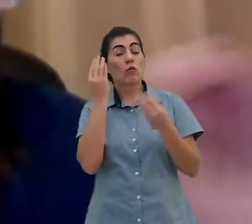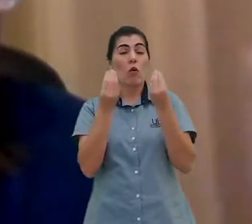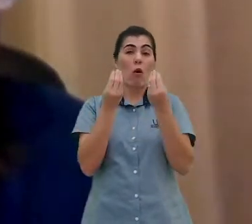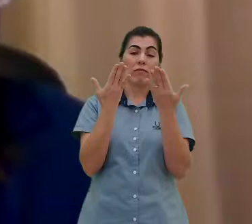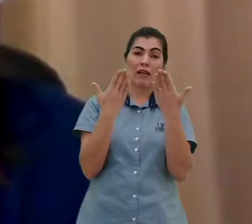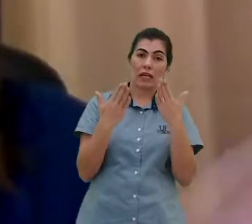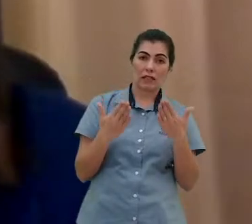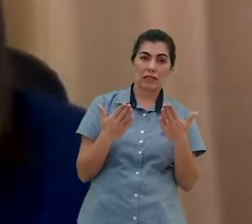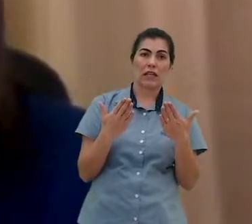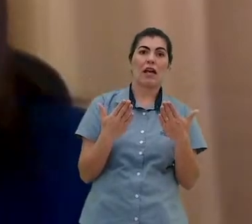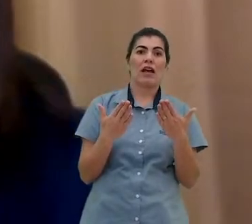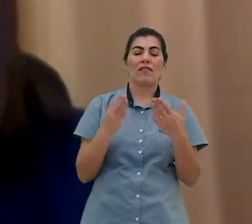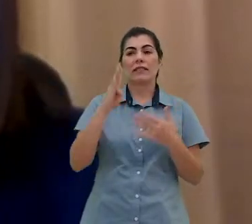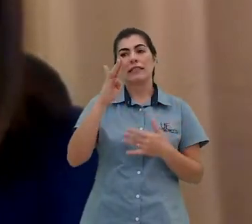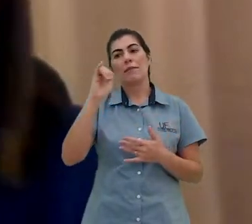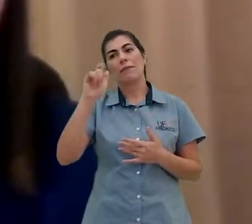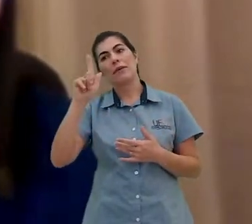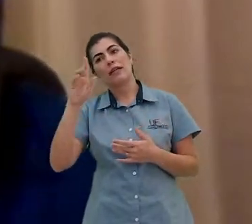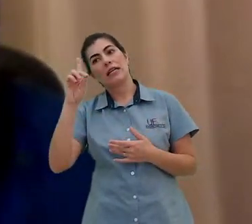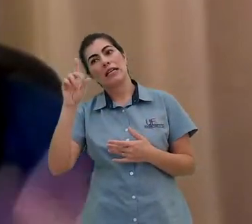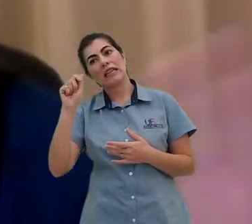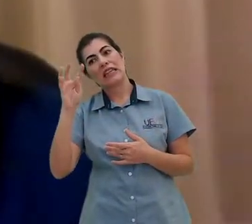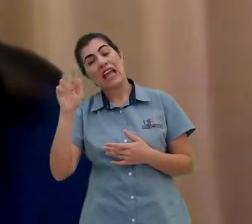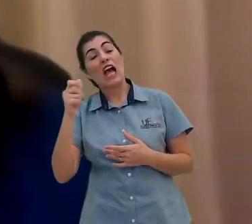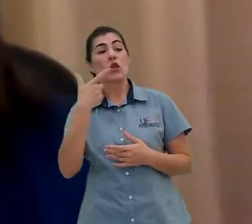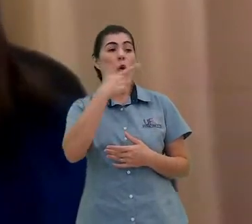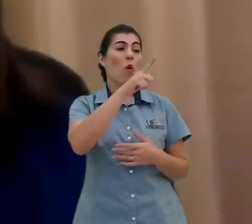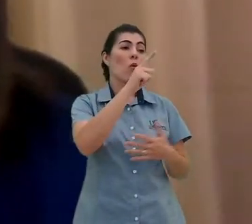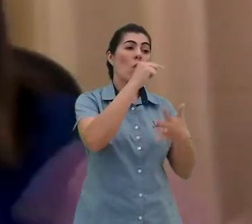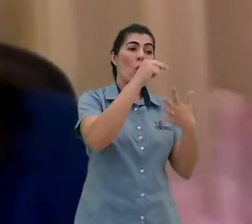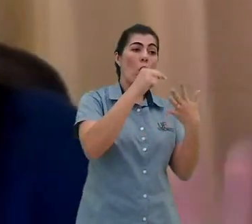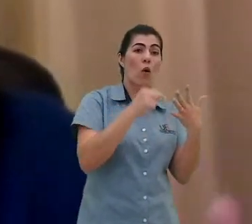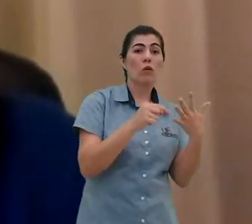Pode ser que seja com Big Data, pode ser que não seja, pode ser que faça